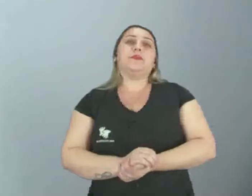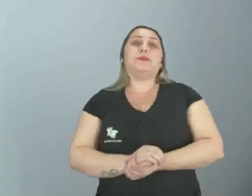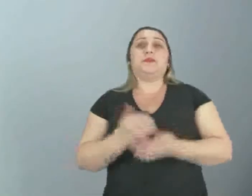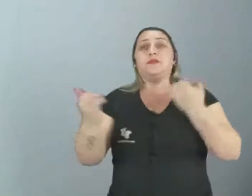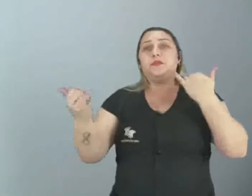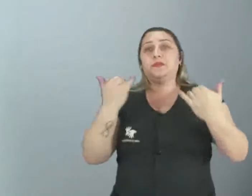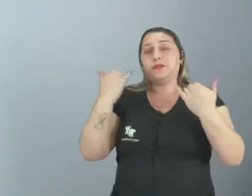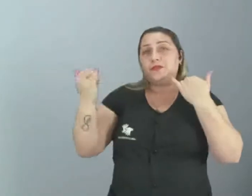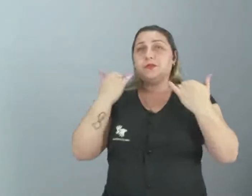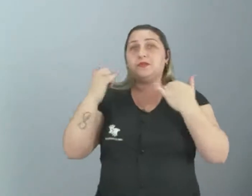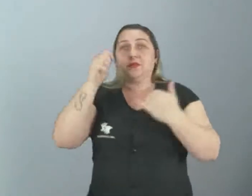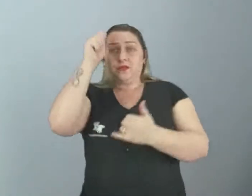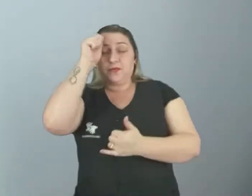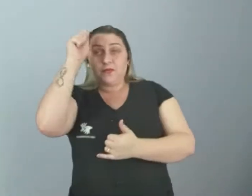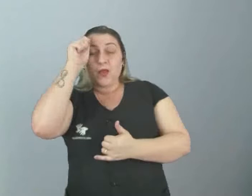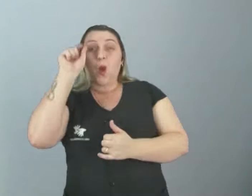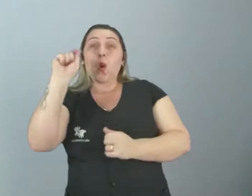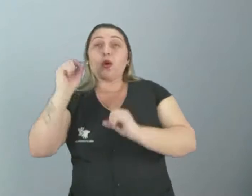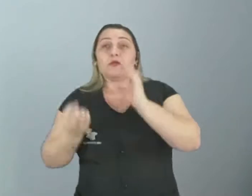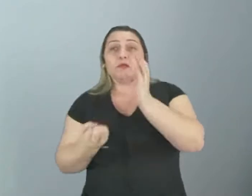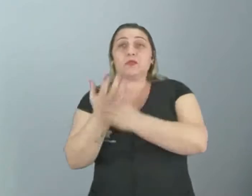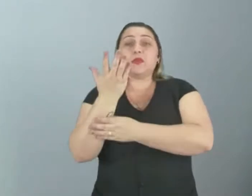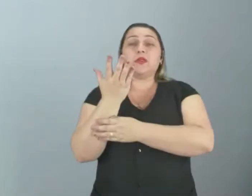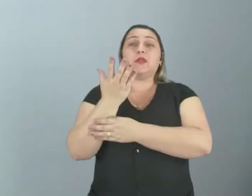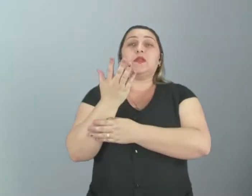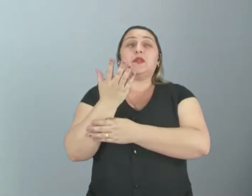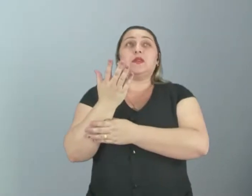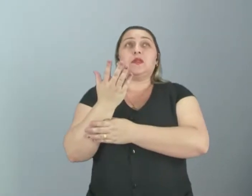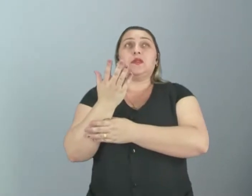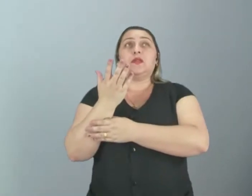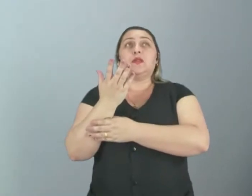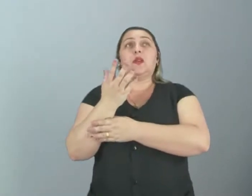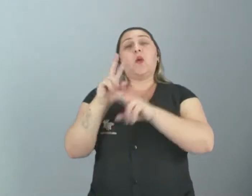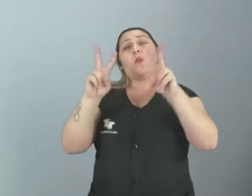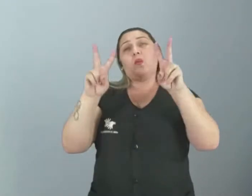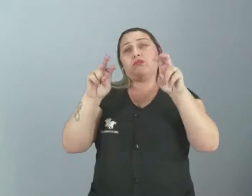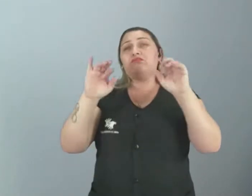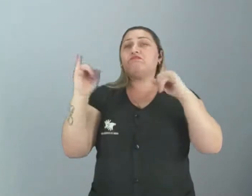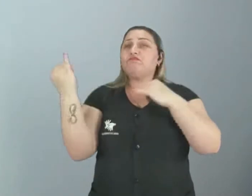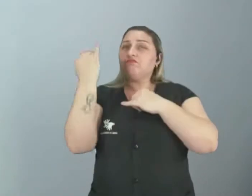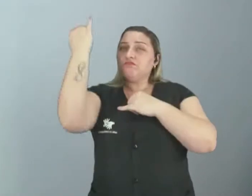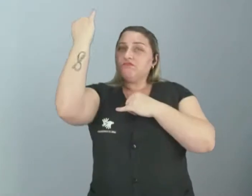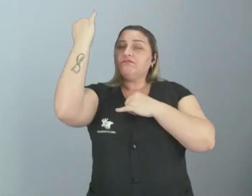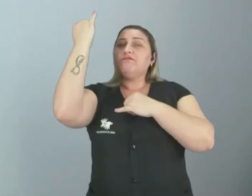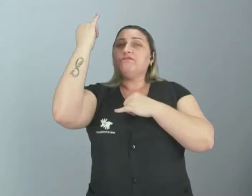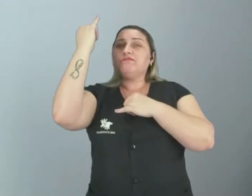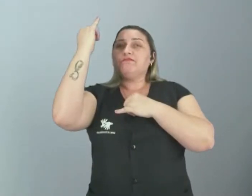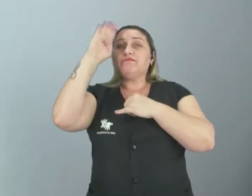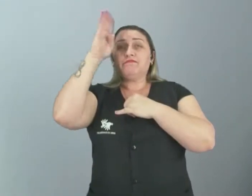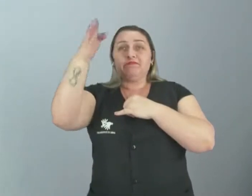sobre o autor, sobre o que ele criou e esse é o assunto principal dessa entrevista.